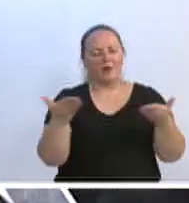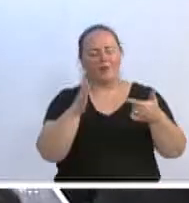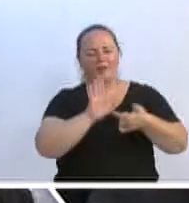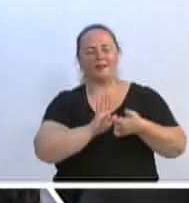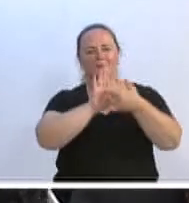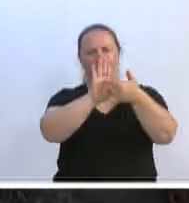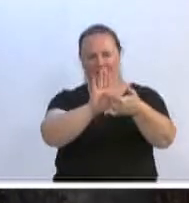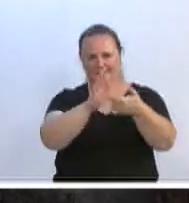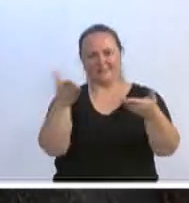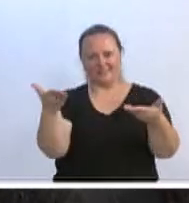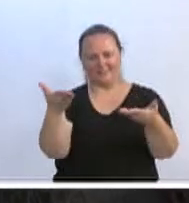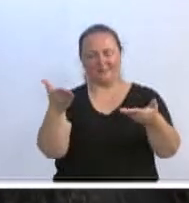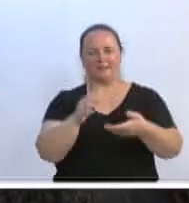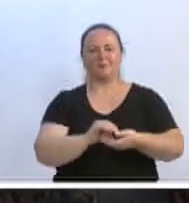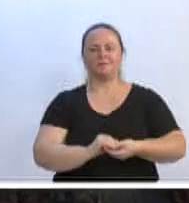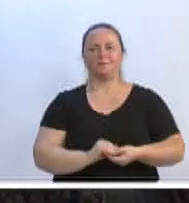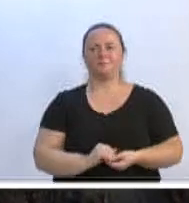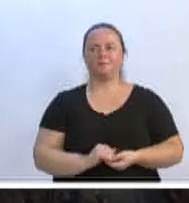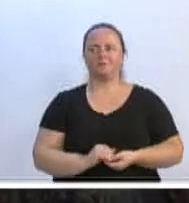apresentação.